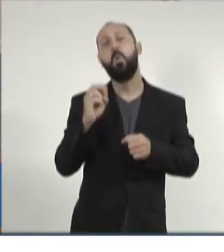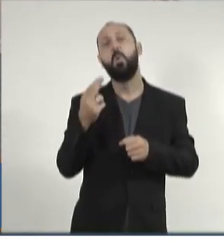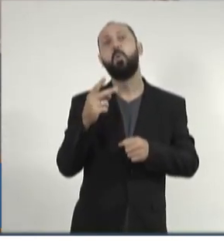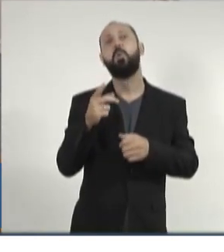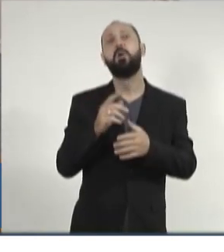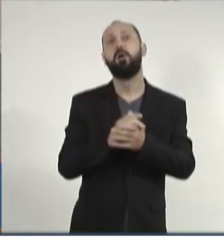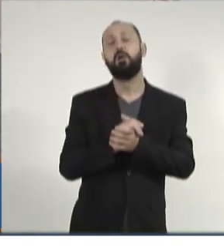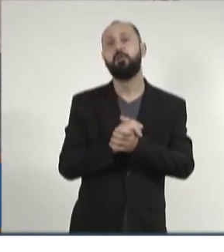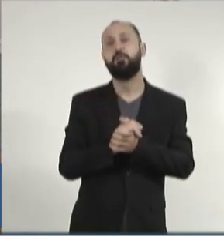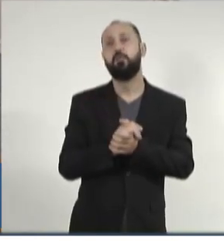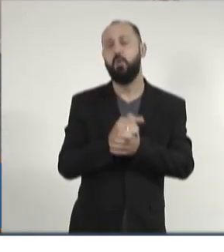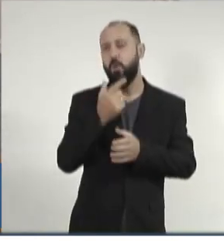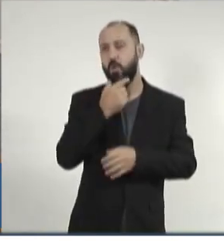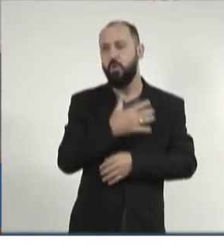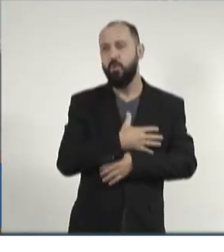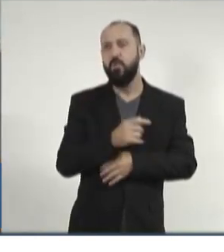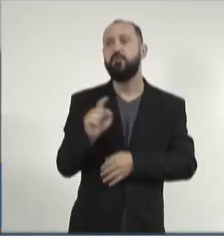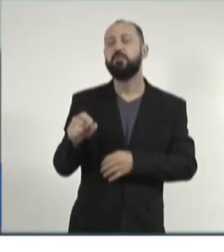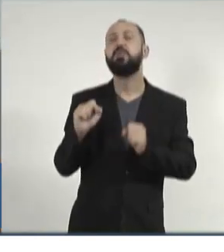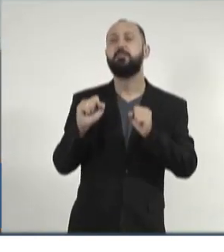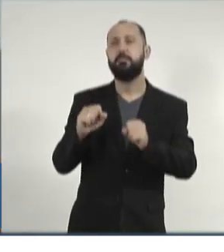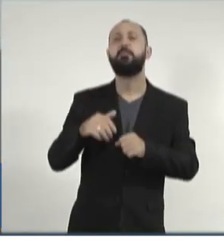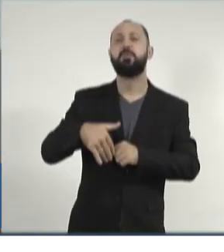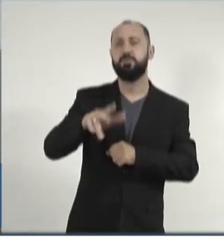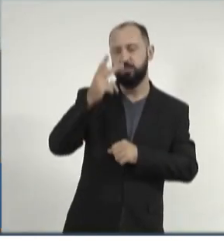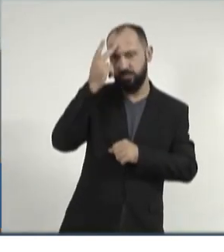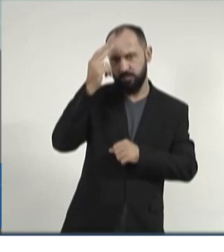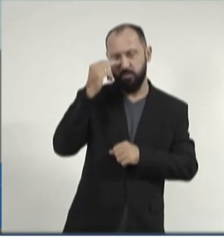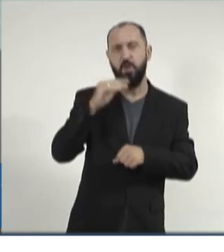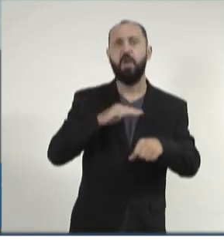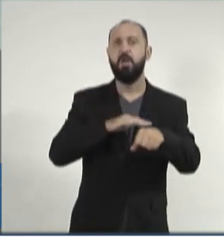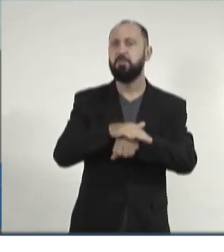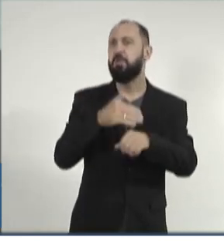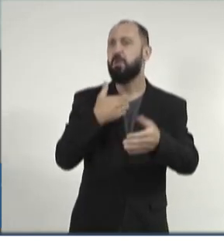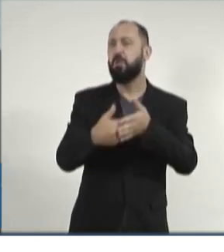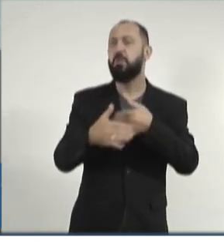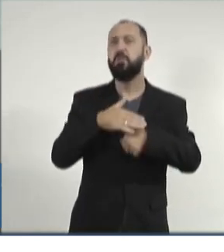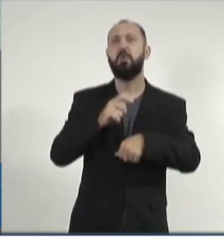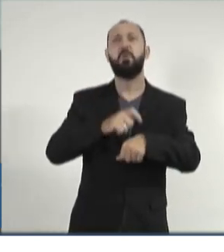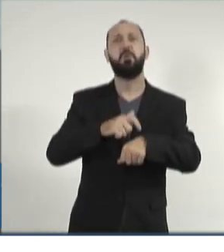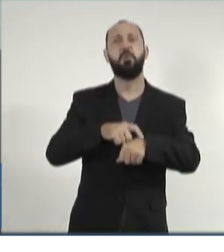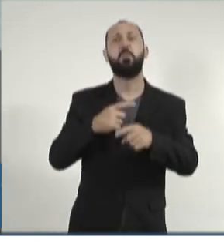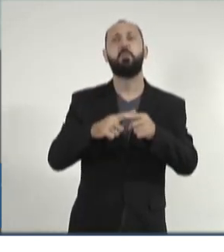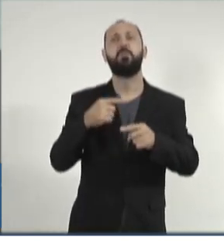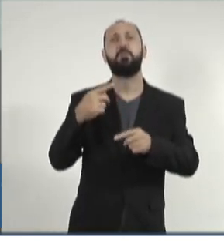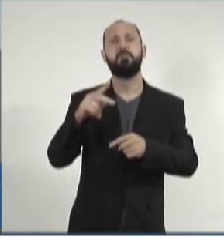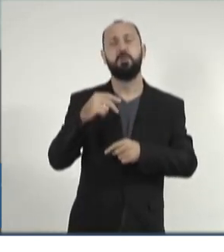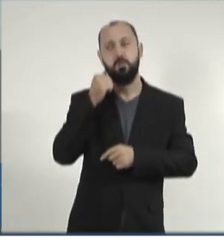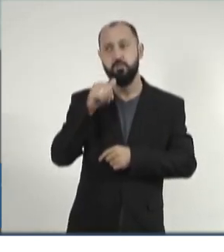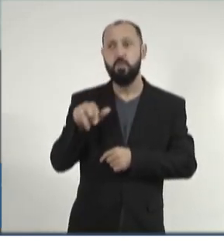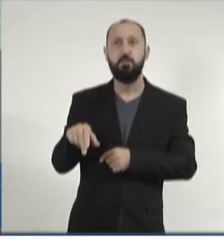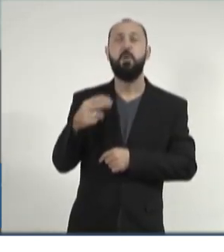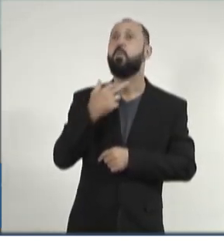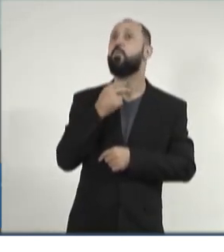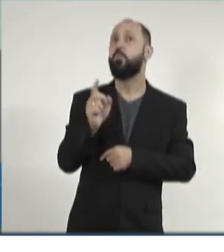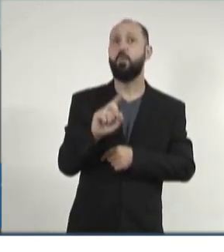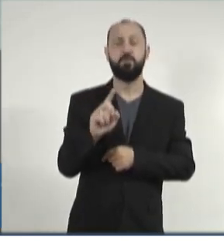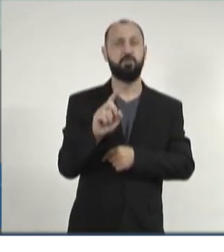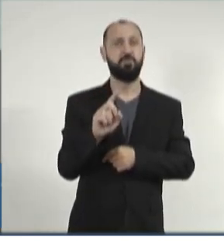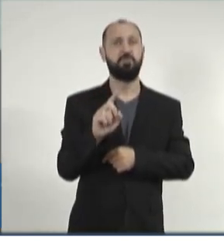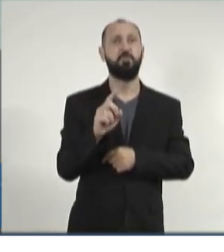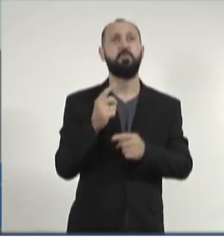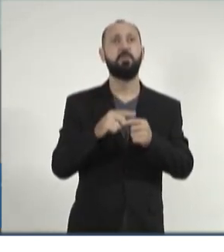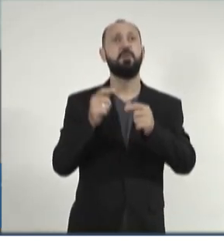assim para o filho, não, filho, você pode ir tranquilo de noite, volta a hora que você quiser, não tem problema nenhum. Sua irmã de jeito nenhum pode fazer isso,